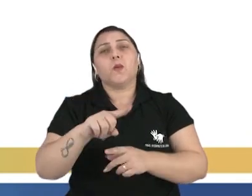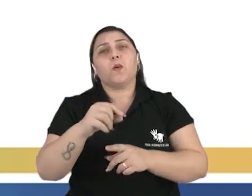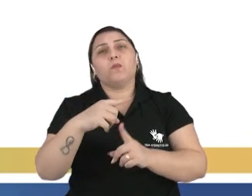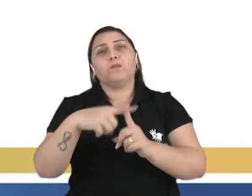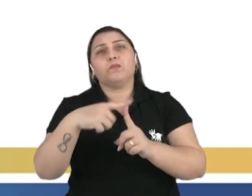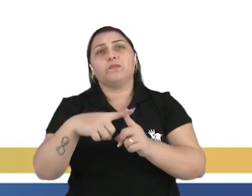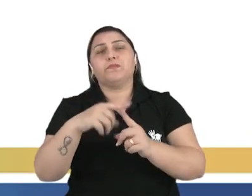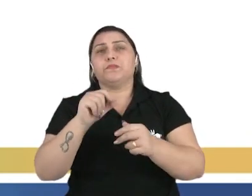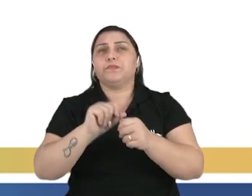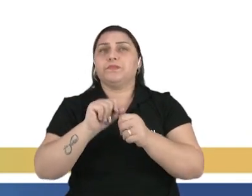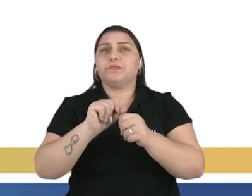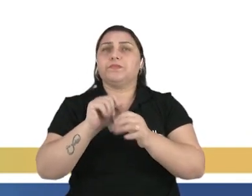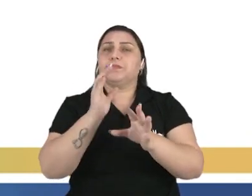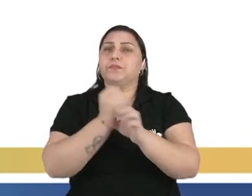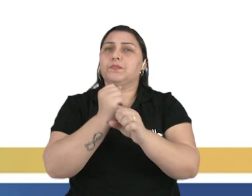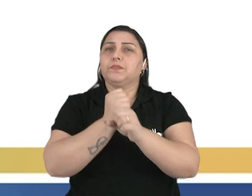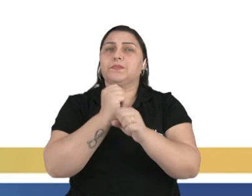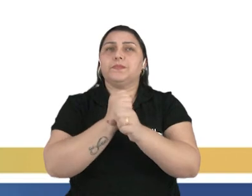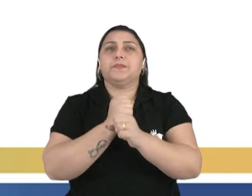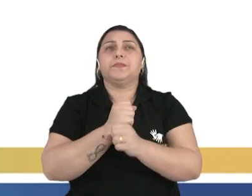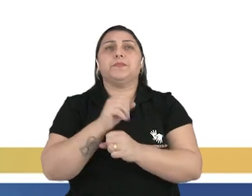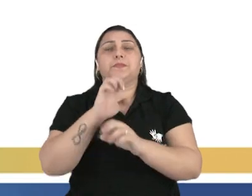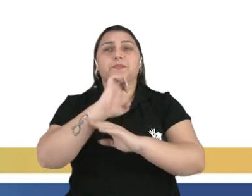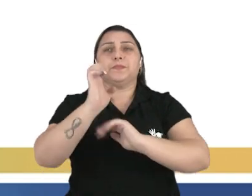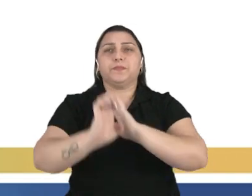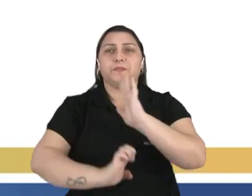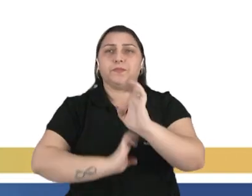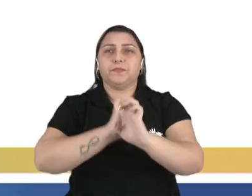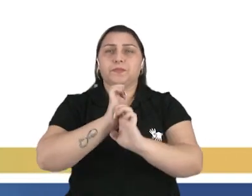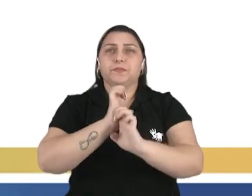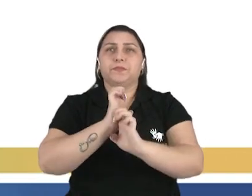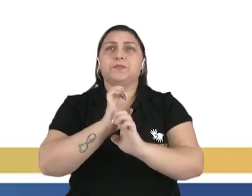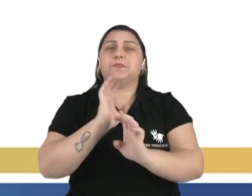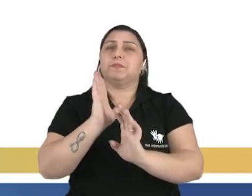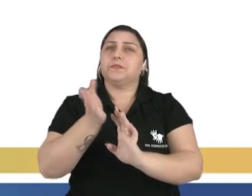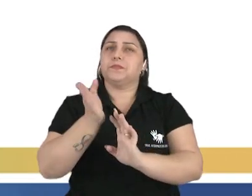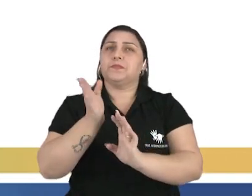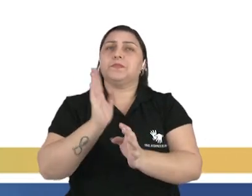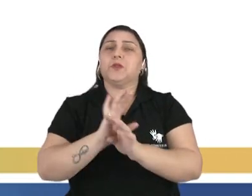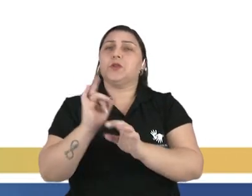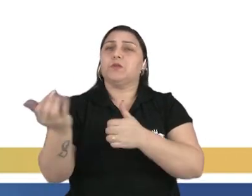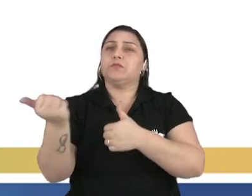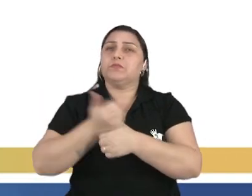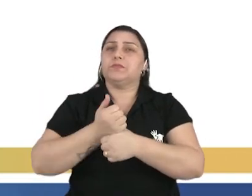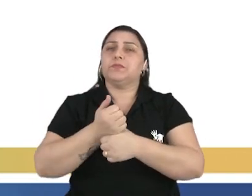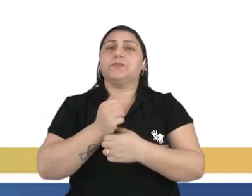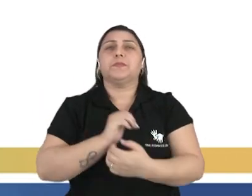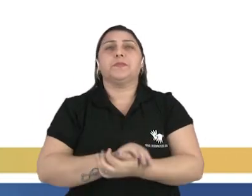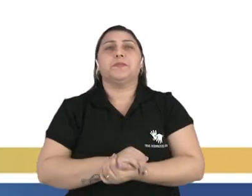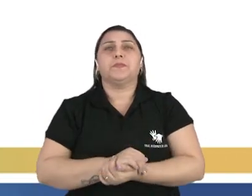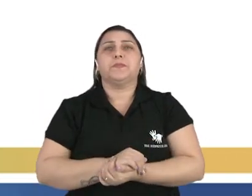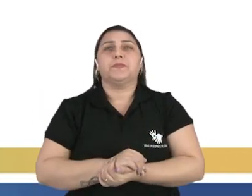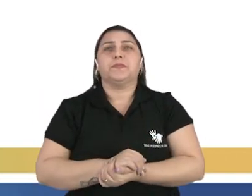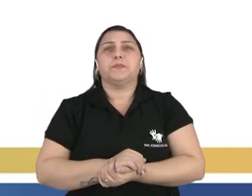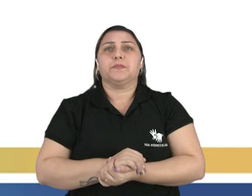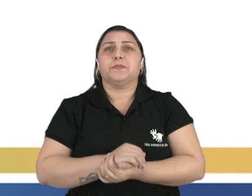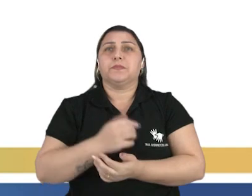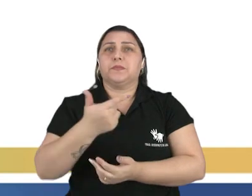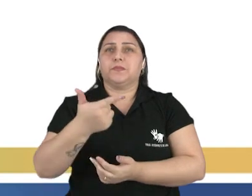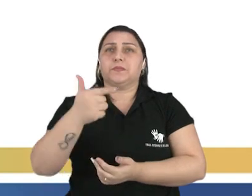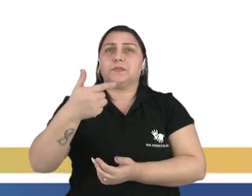né, essa continha aí, onde o elétron vale, tá aqui já, né, só para simbolizar aqui de onde está vendo. E aí